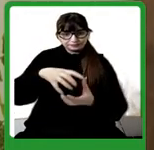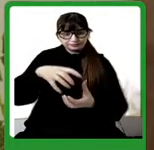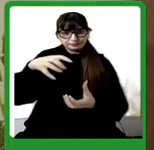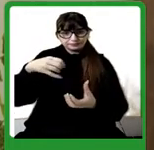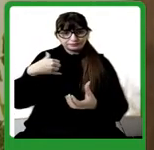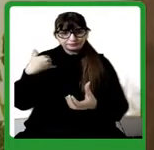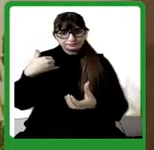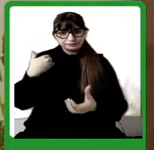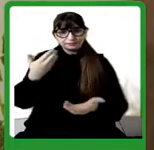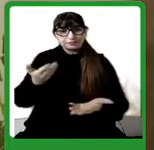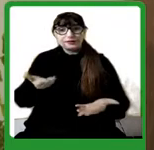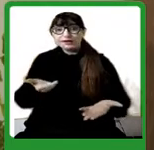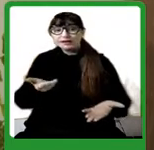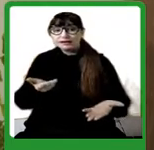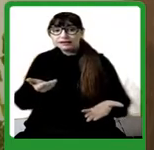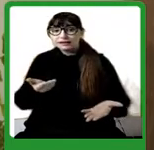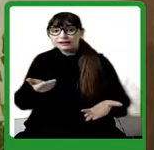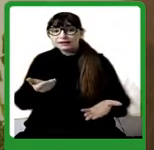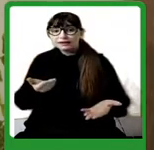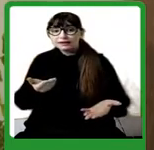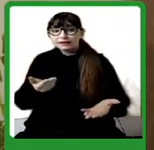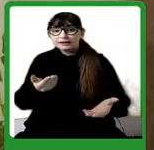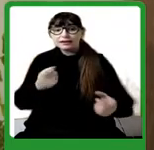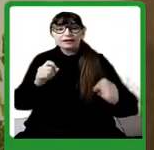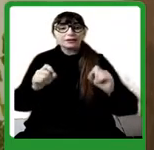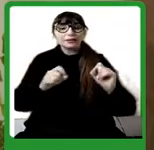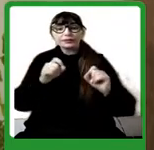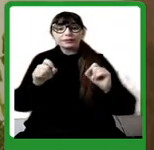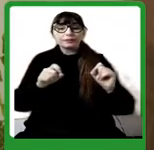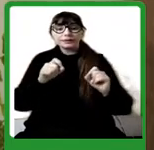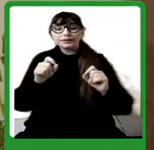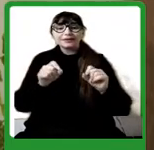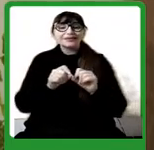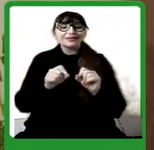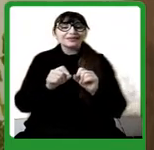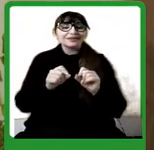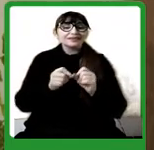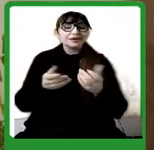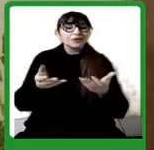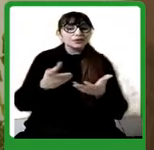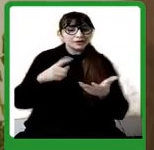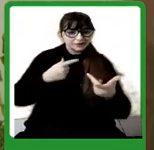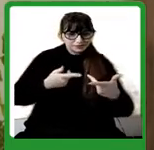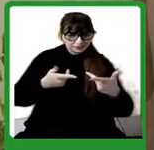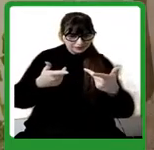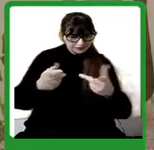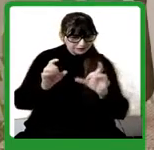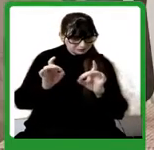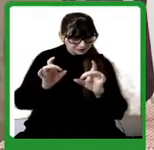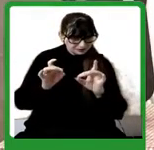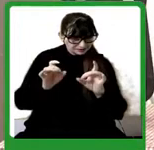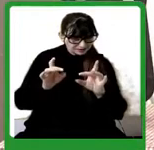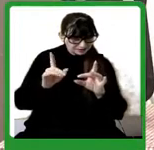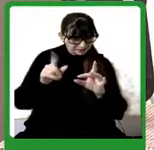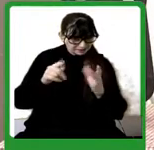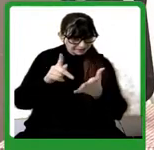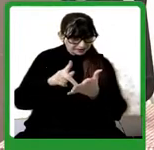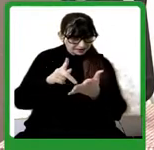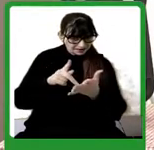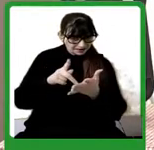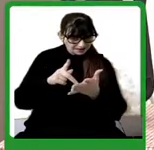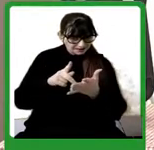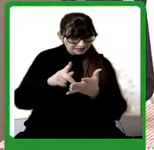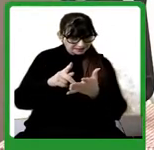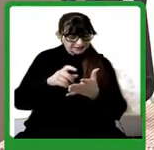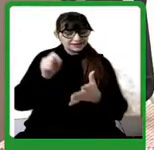Rodrigo, quem que a gente vai contar? Hoje é um dia muito especial, a gente vai contar com um convidado muito especial, não vamos? Com certeza, Angelita. Hoje